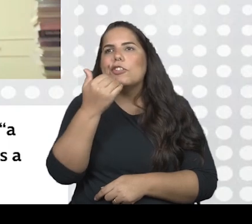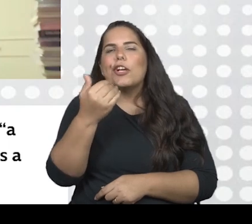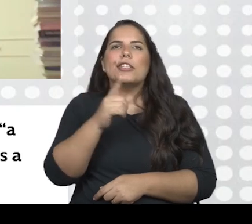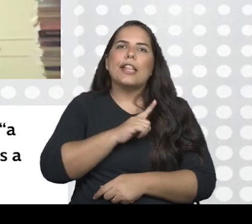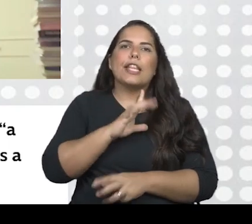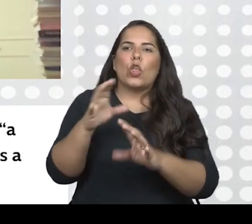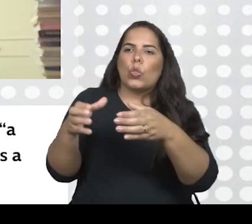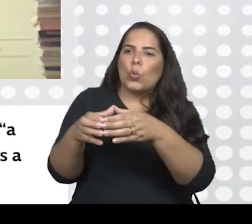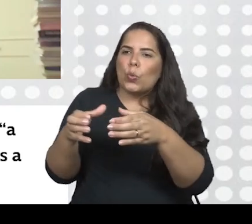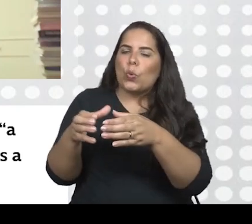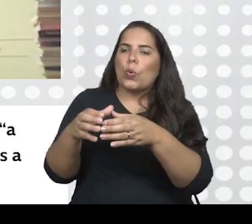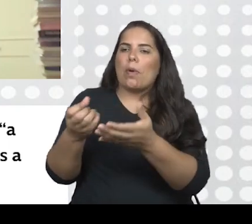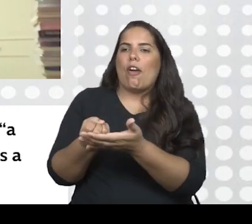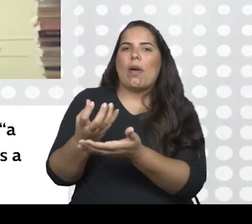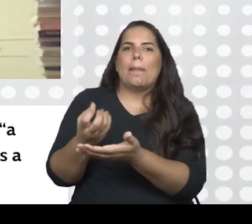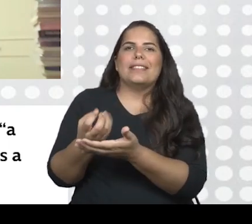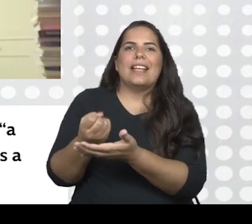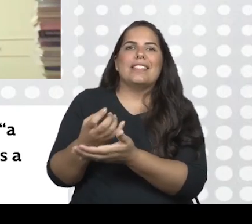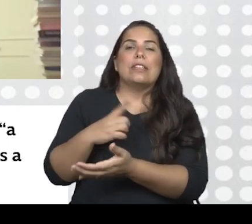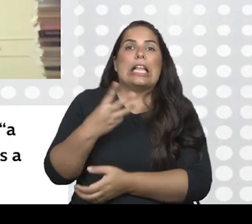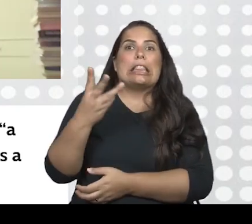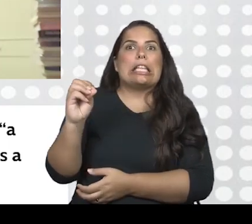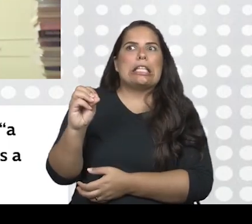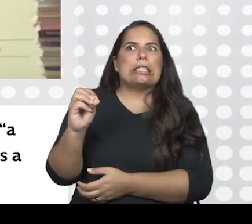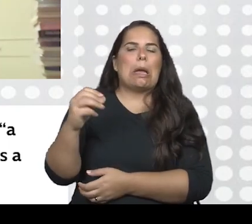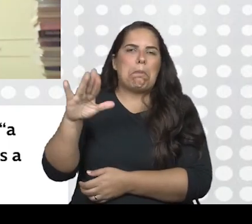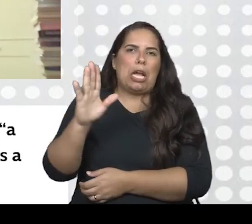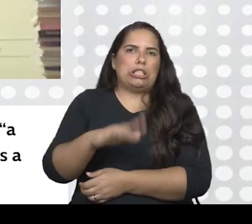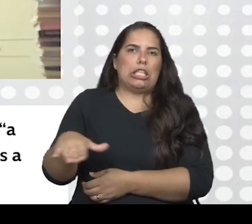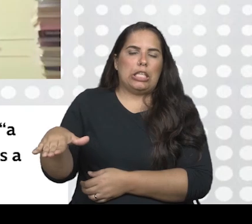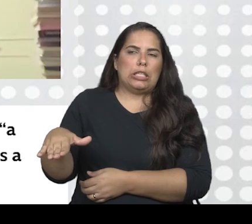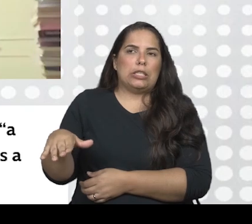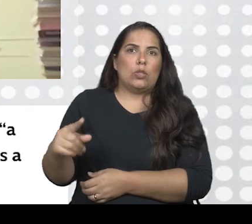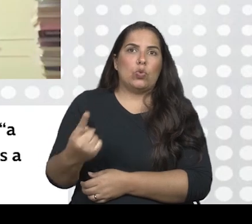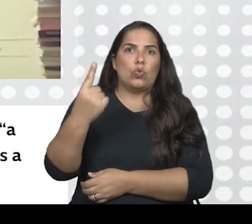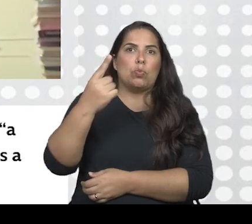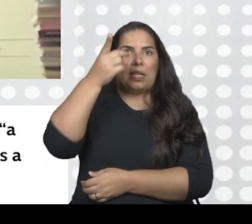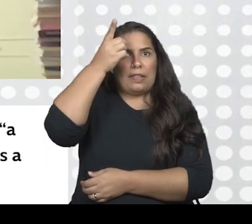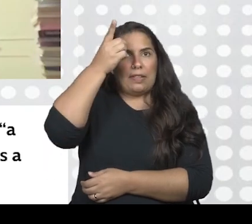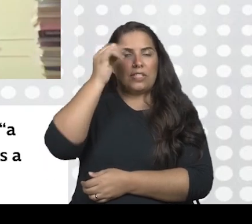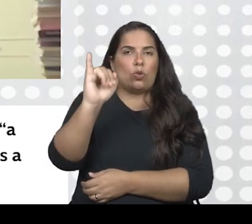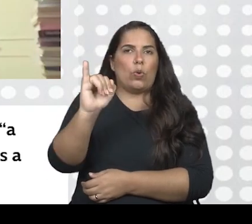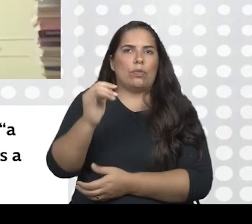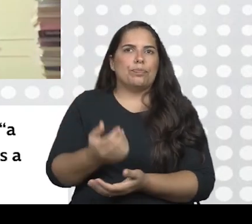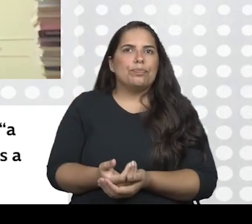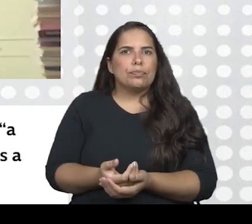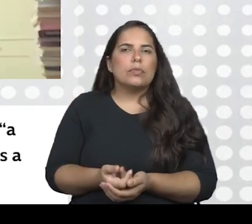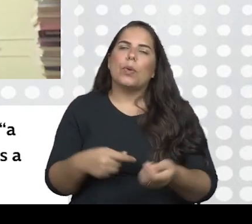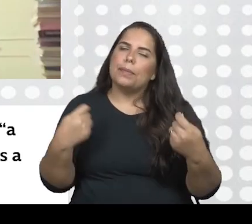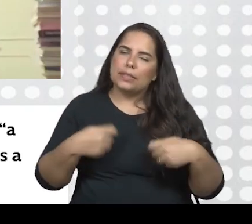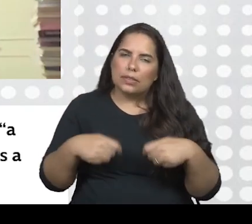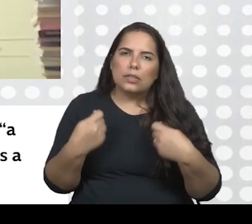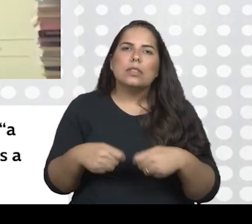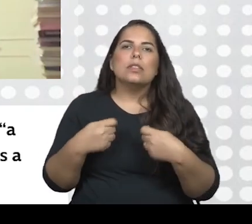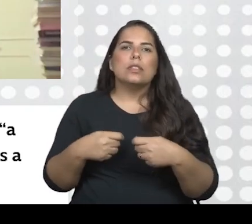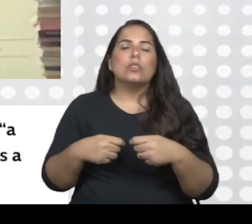eu ter uma turma de alfabetização que tenha 30 ou mais crianças e uma criança com deficiência intelectual. Eu